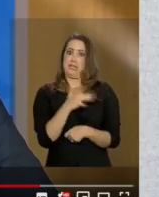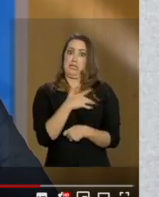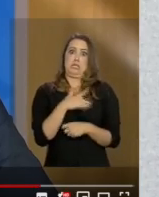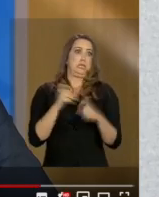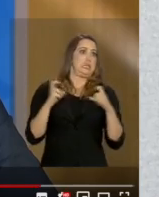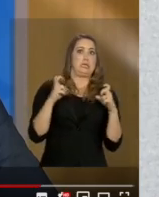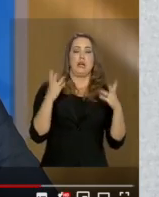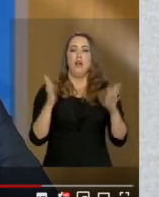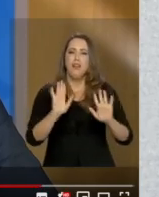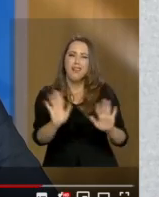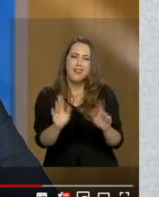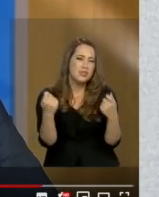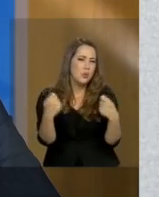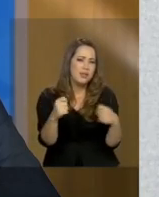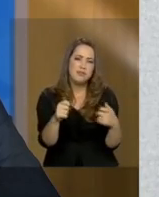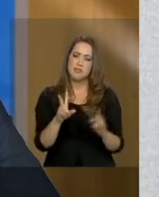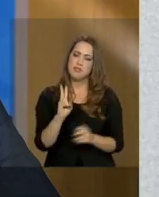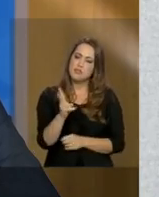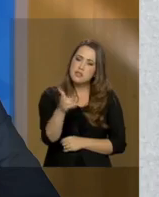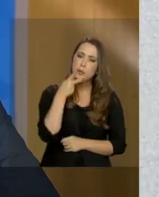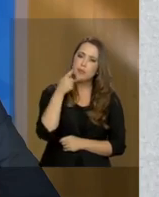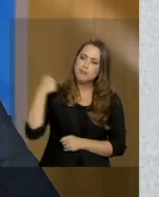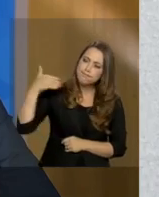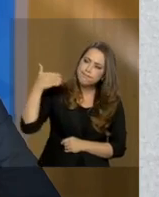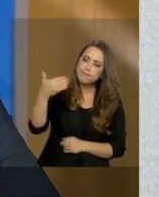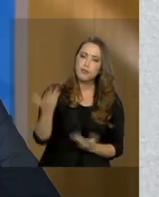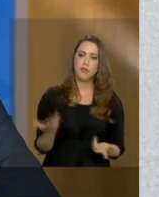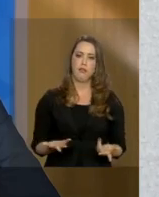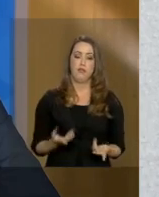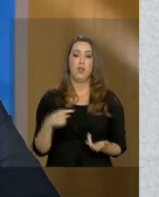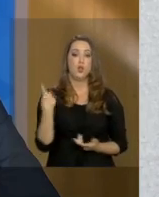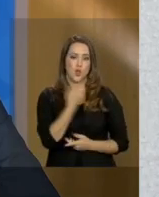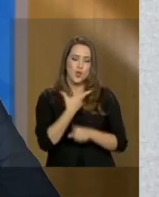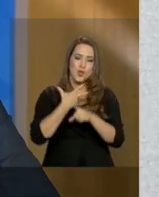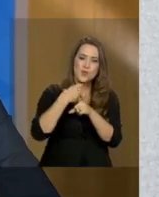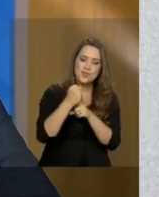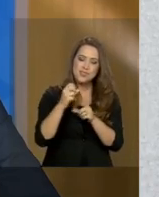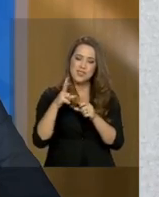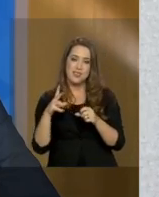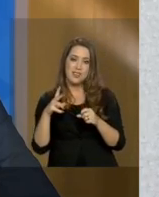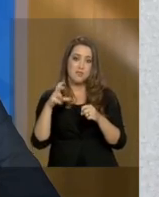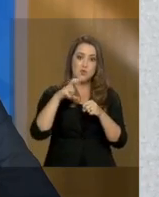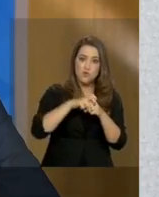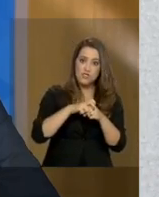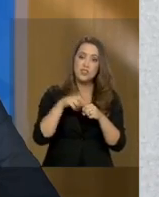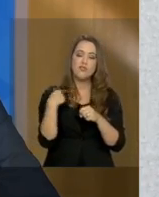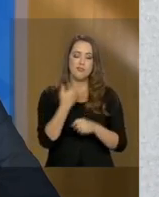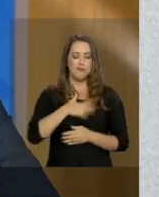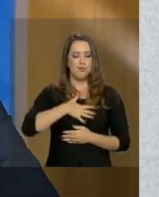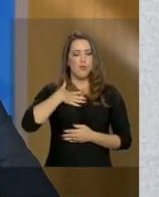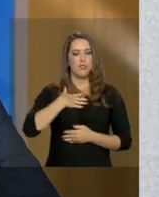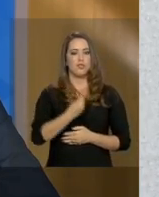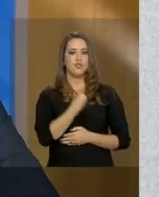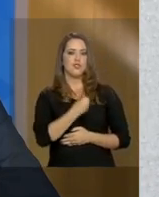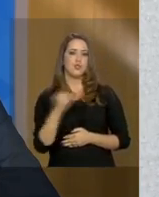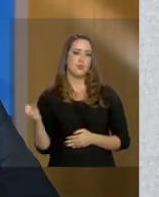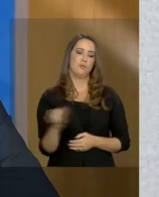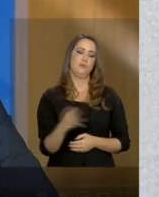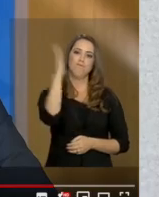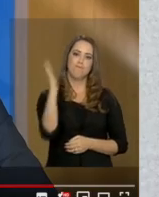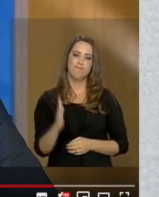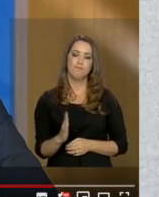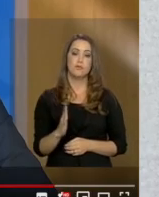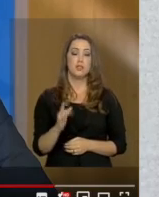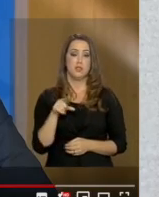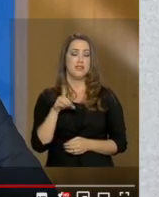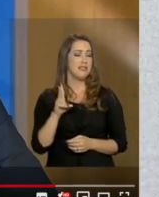ou histeria, como venho falando desde o princípio. Venceremos o vírus e nos orgulharemos de estar vivendo nesse novo